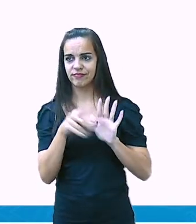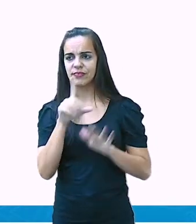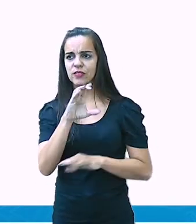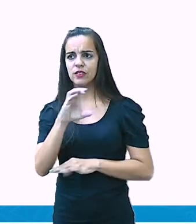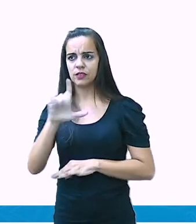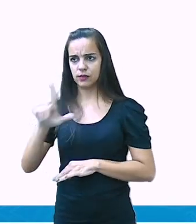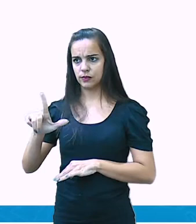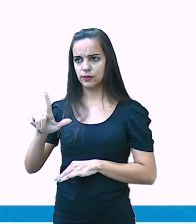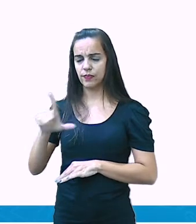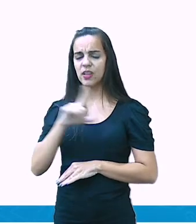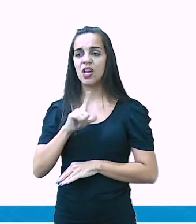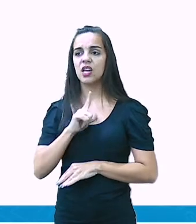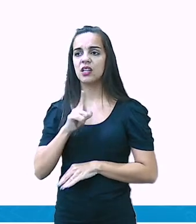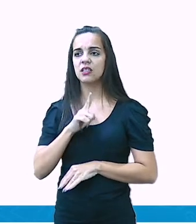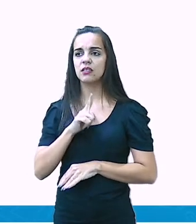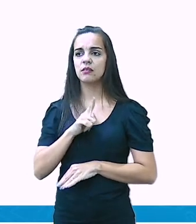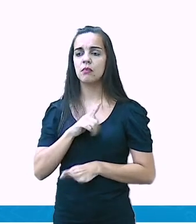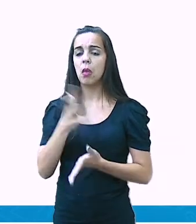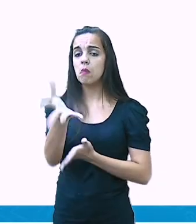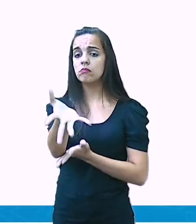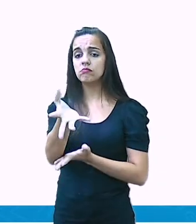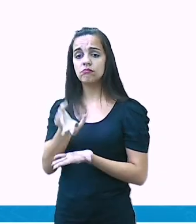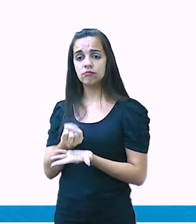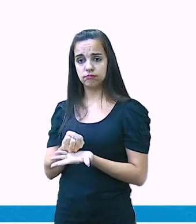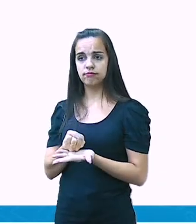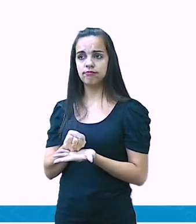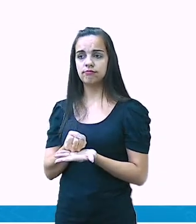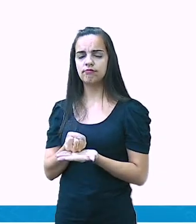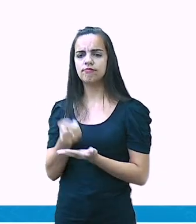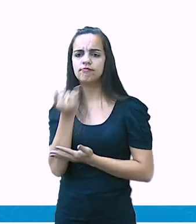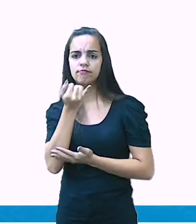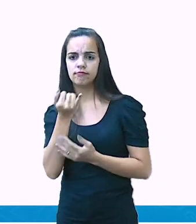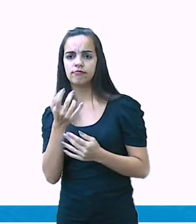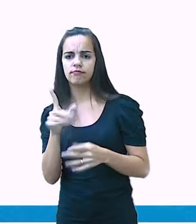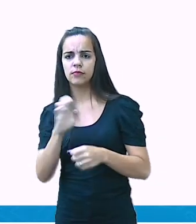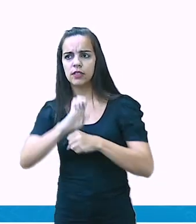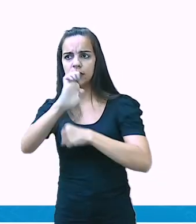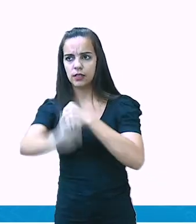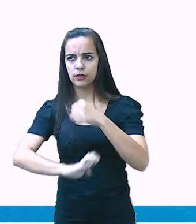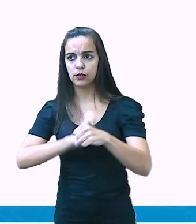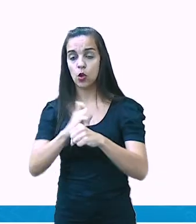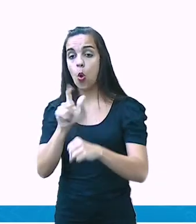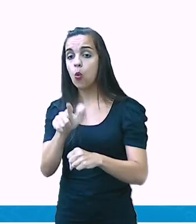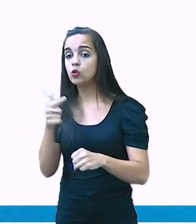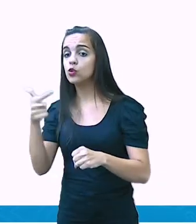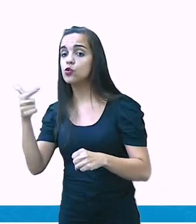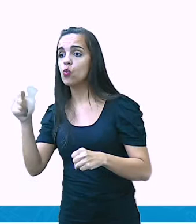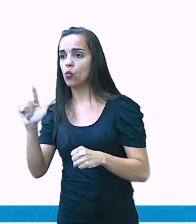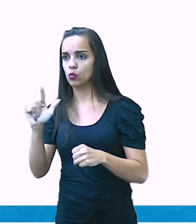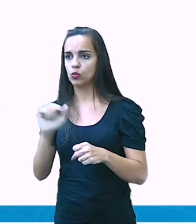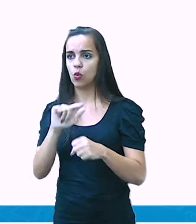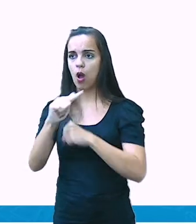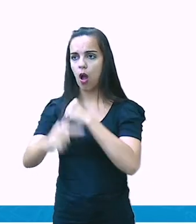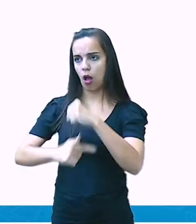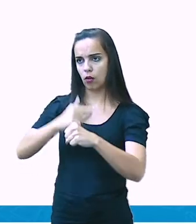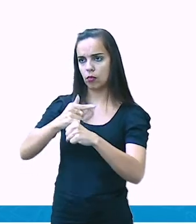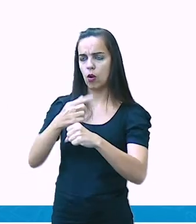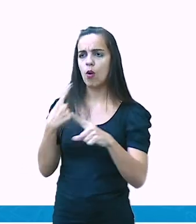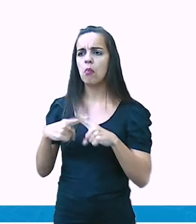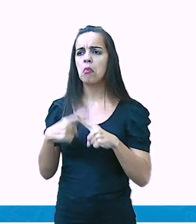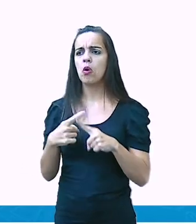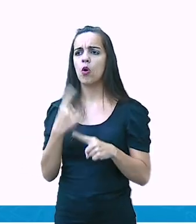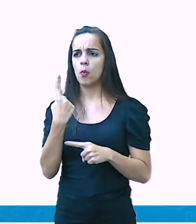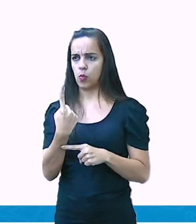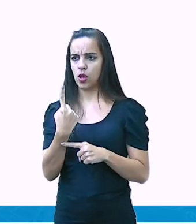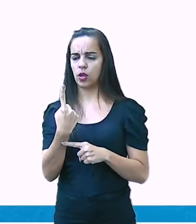a tendência a receber elétron de um outro átomo. Por quê? Um átomo,